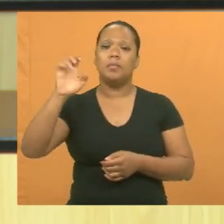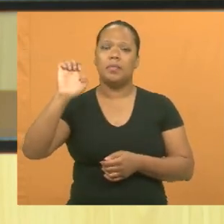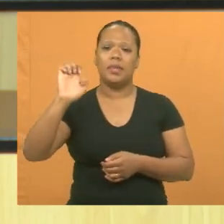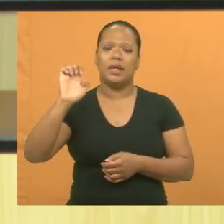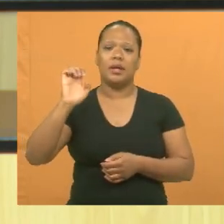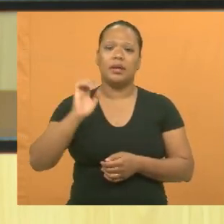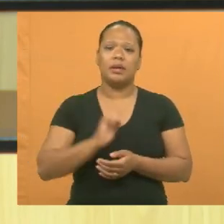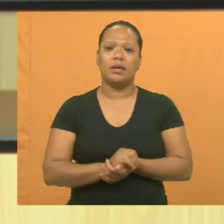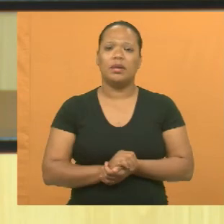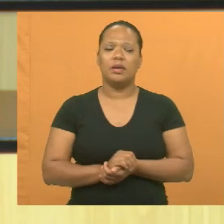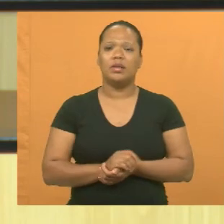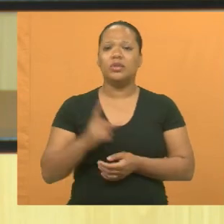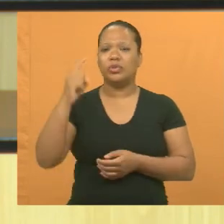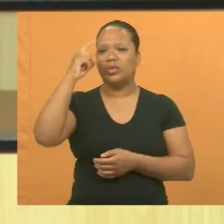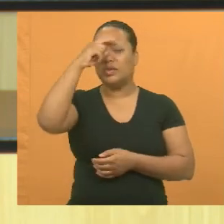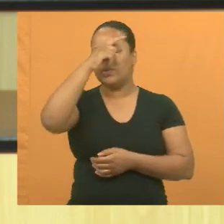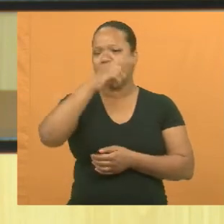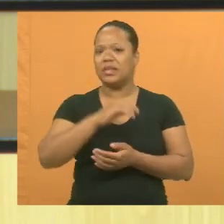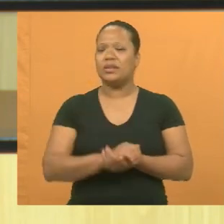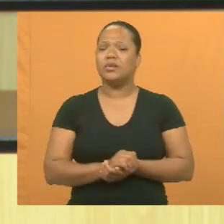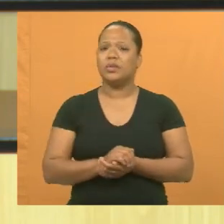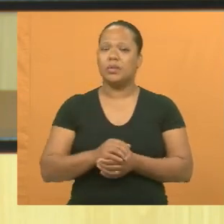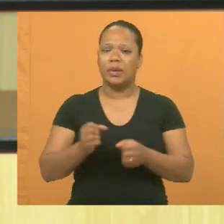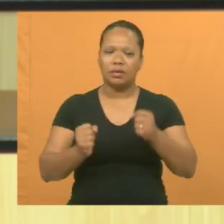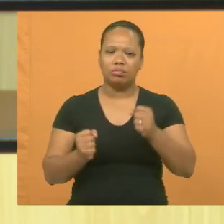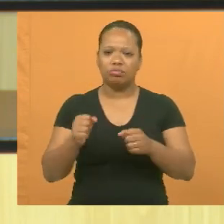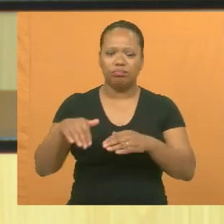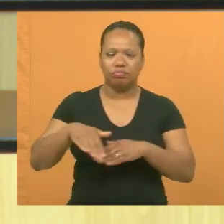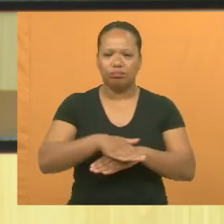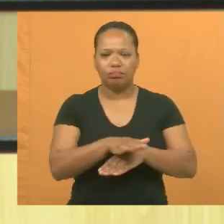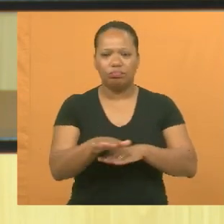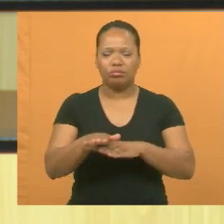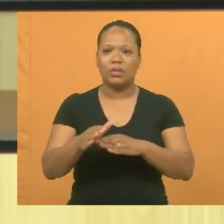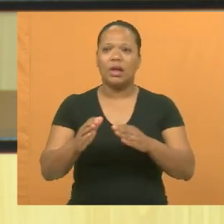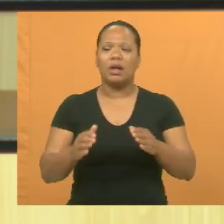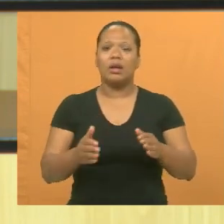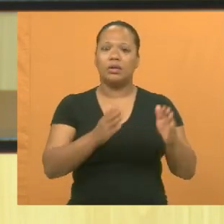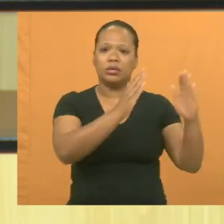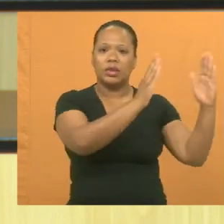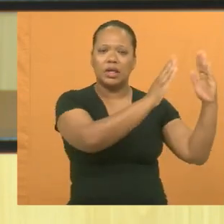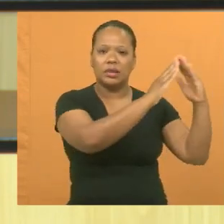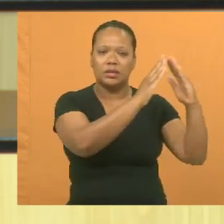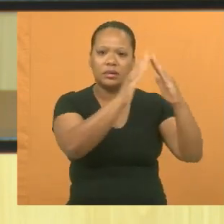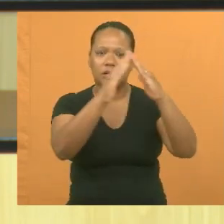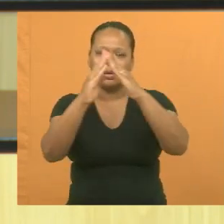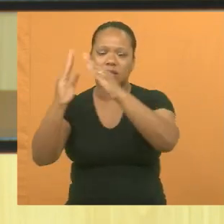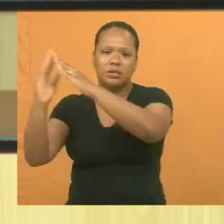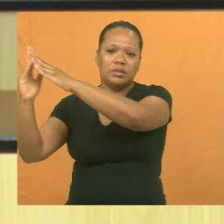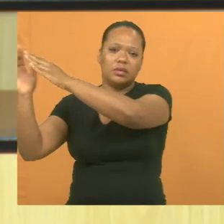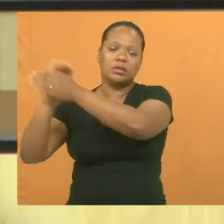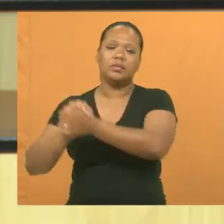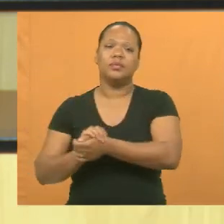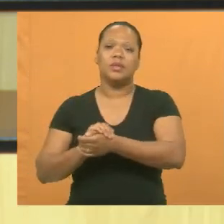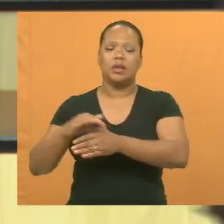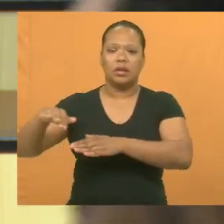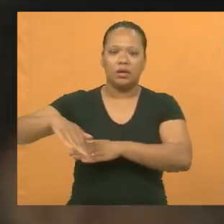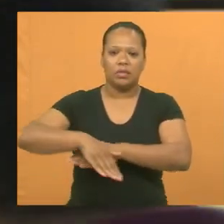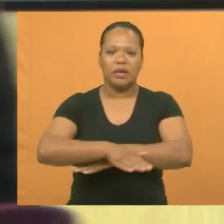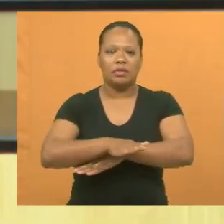com relação à saída dos veículos, dos seus veículos do referido condomínio, onde já ocorreram, inclusive,